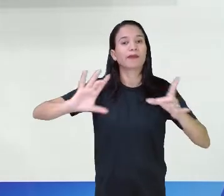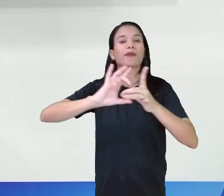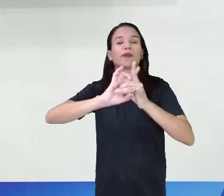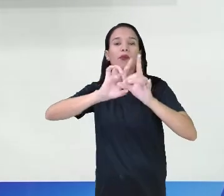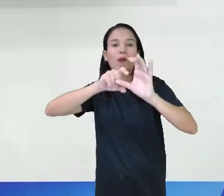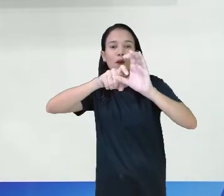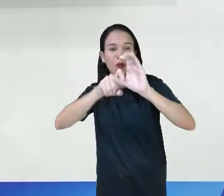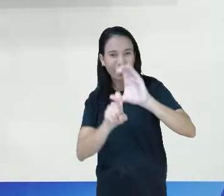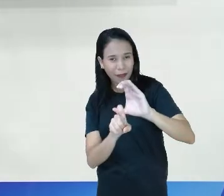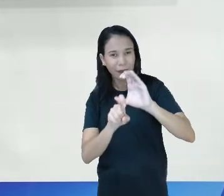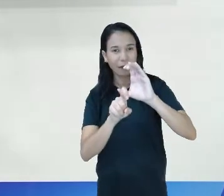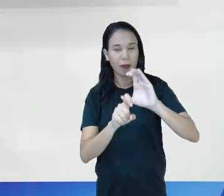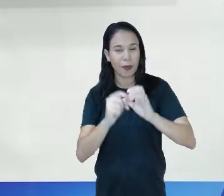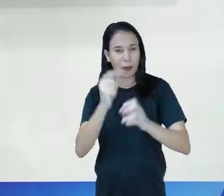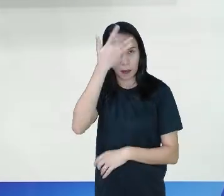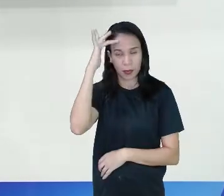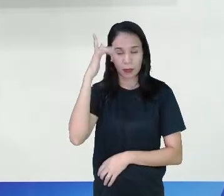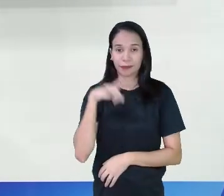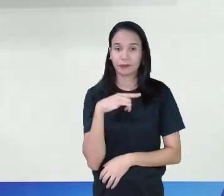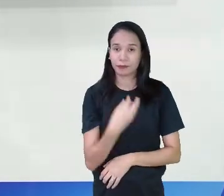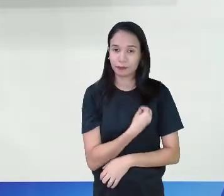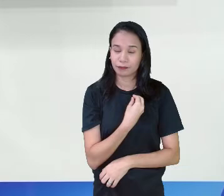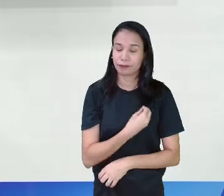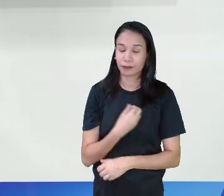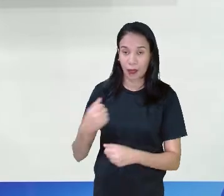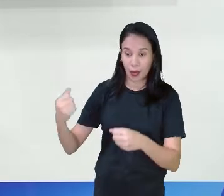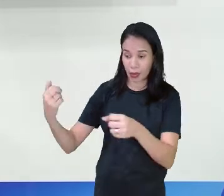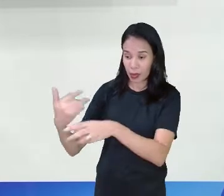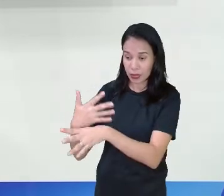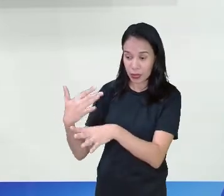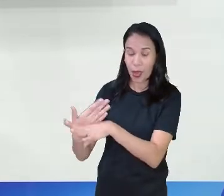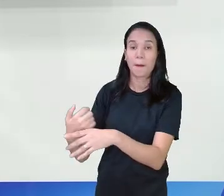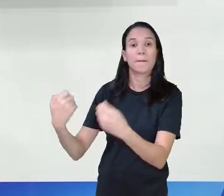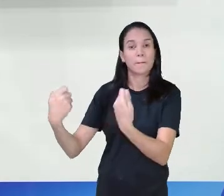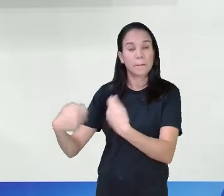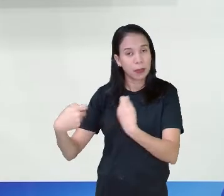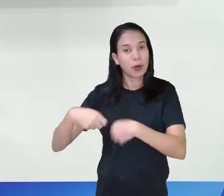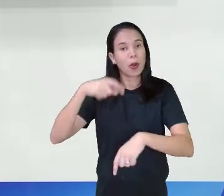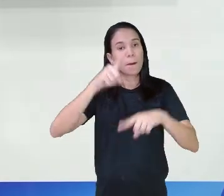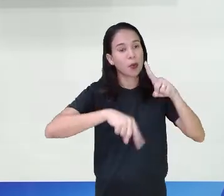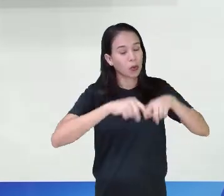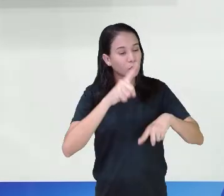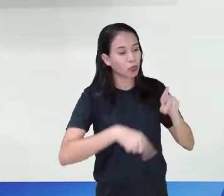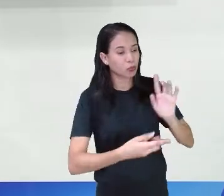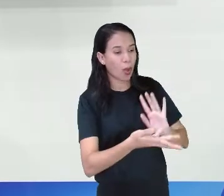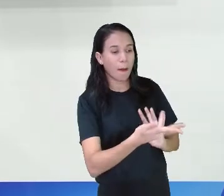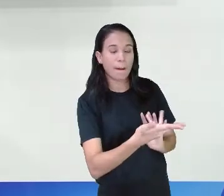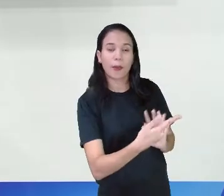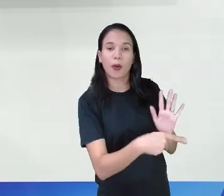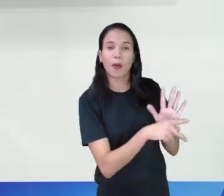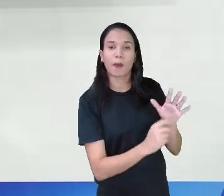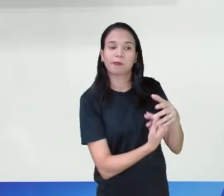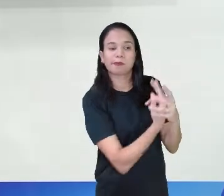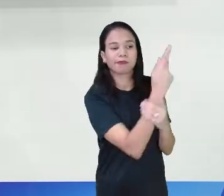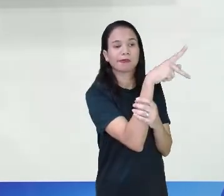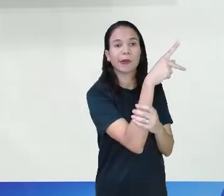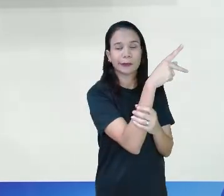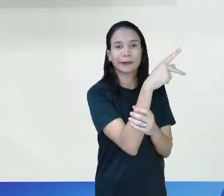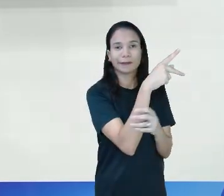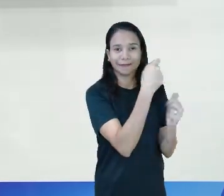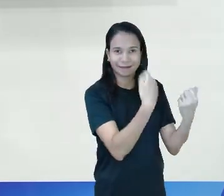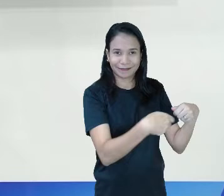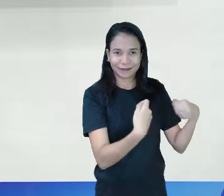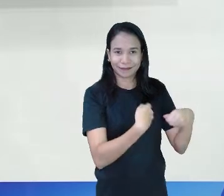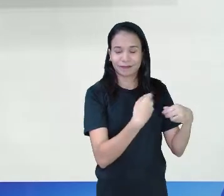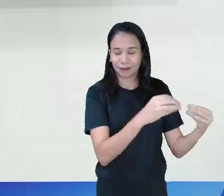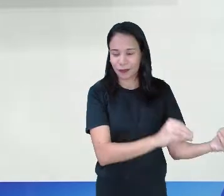aí. Quem mora na cidade, claro, precisa dos produtos que são produzidos lá no campo, e aí a gente